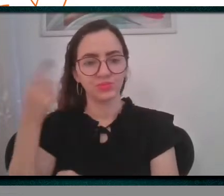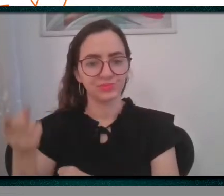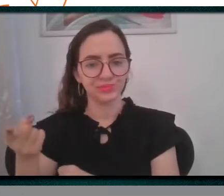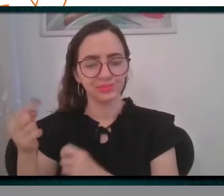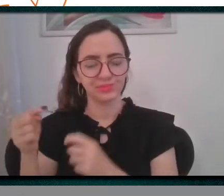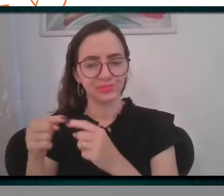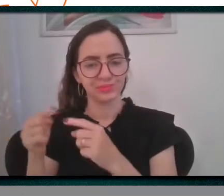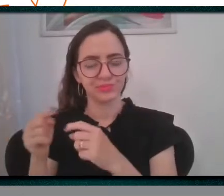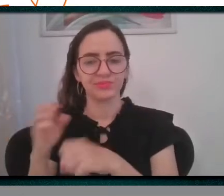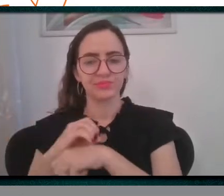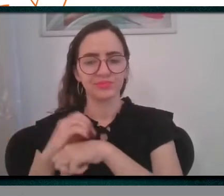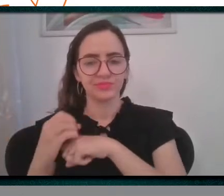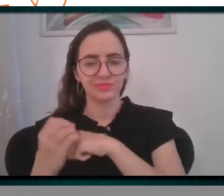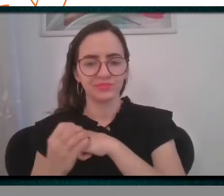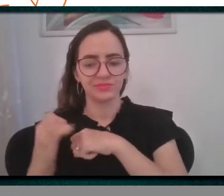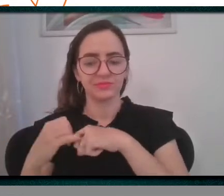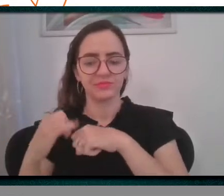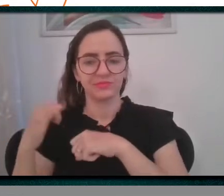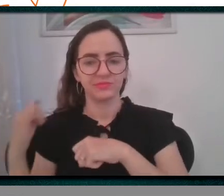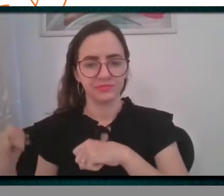Total de moléculas, vou escrever aqui, né?